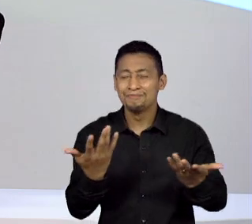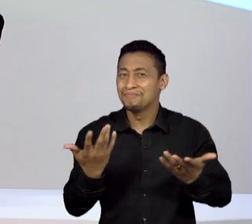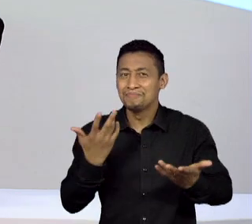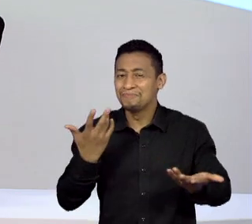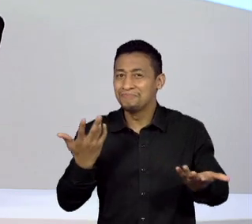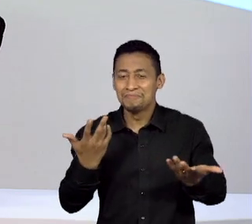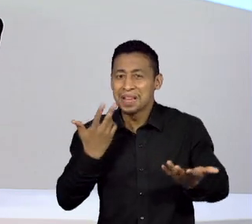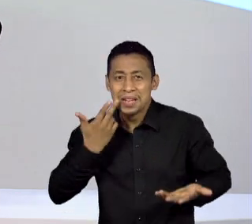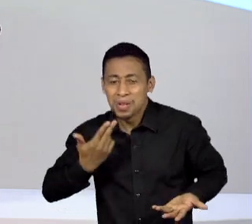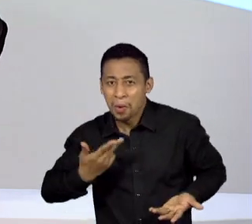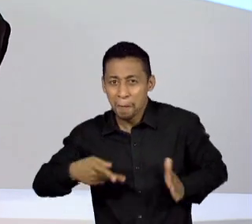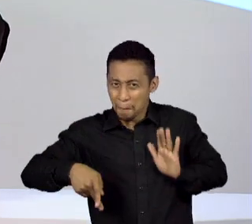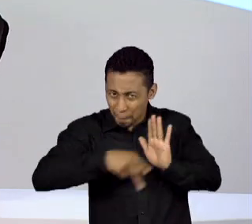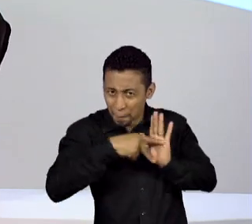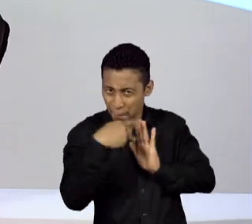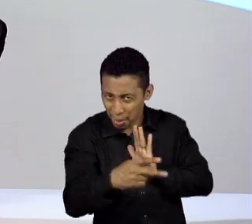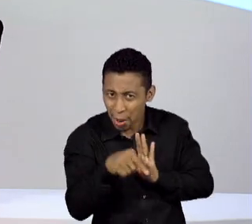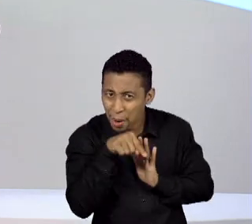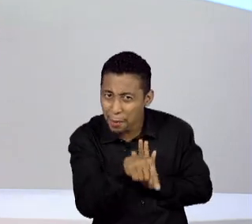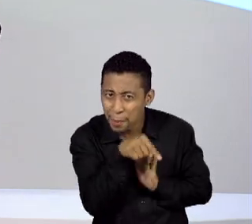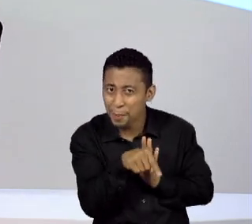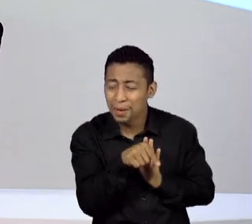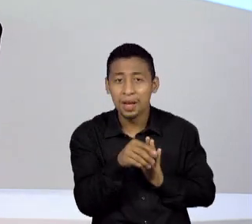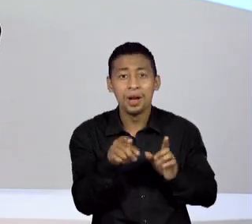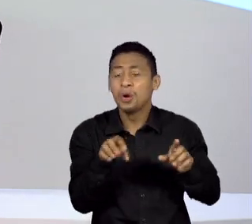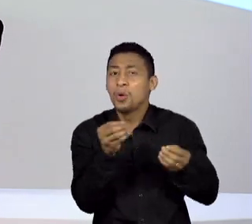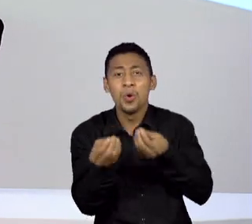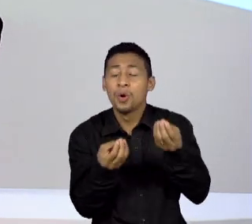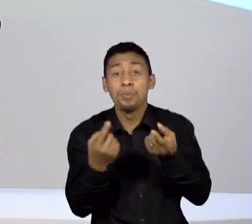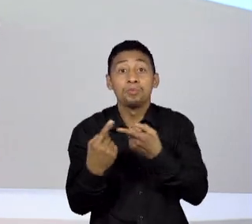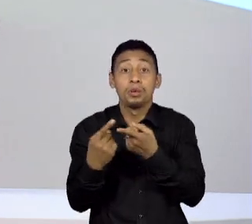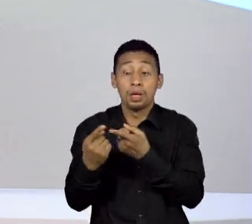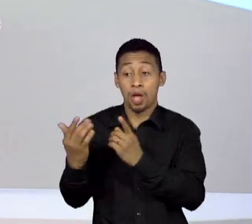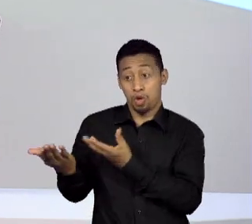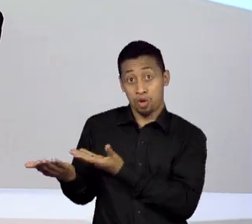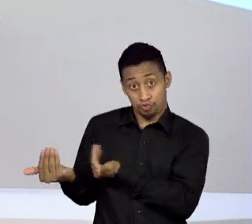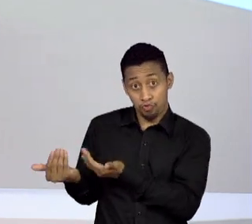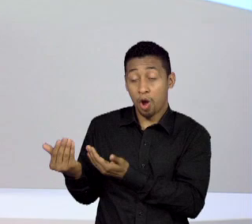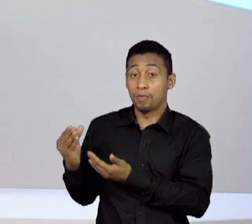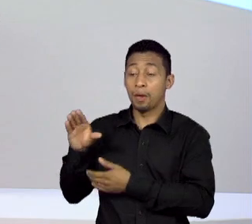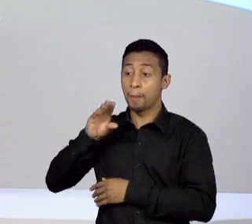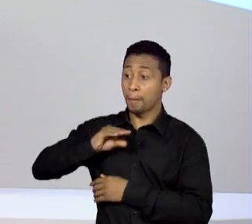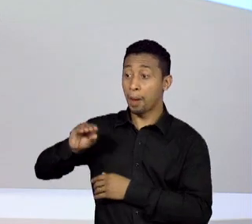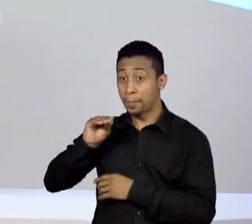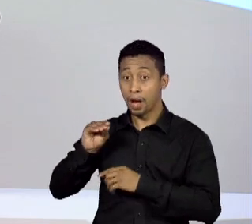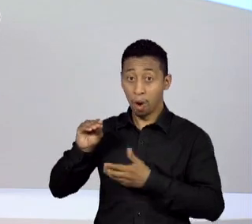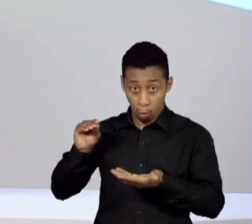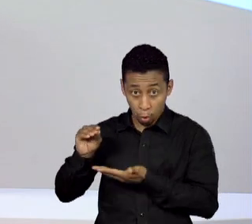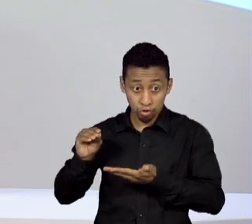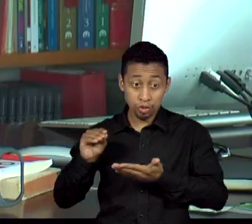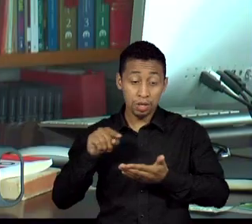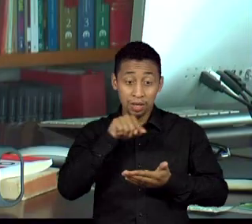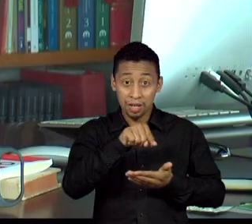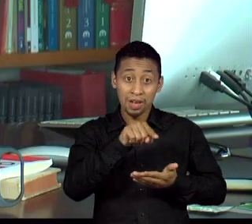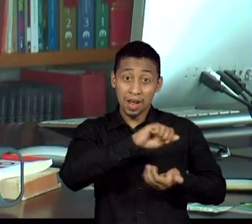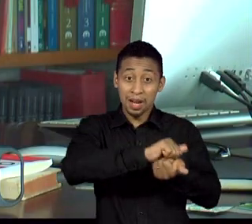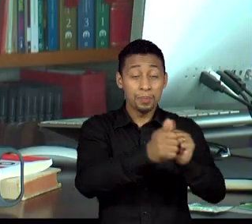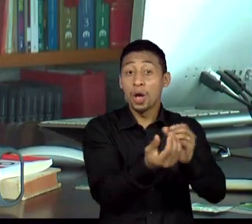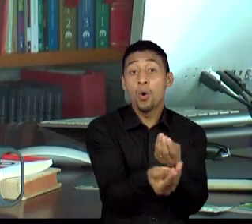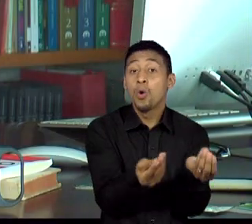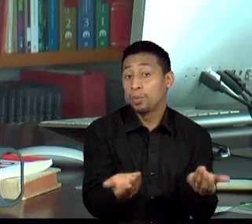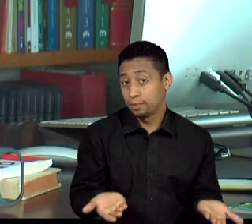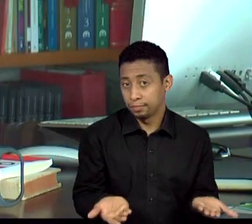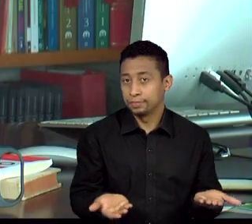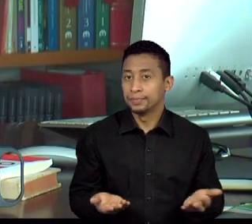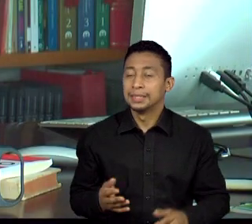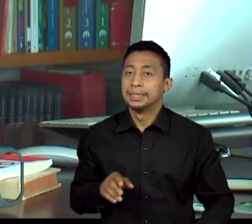própria, baseada na maneira como as pessoas, como os jovens falam hoje? Como que vai ser isso? Marina, foi muito